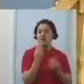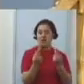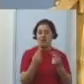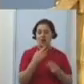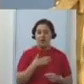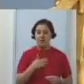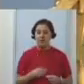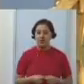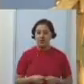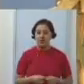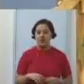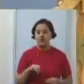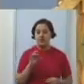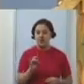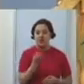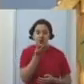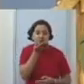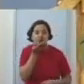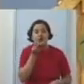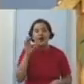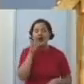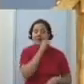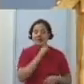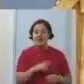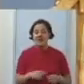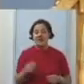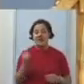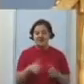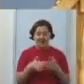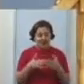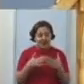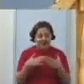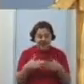Pensa que é só soprar. Pelo amor de Deus, vai lá o lobo lá.